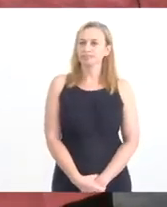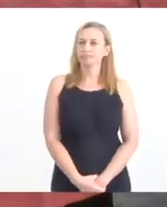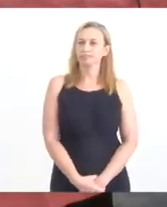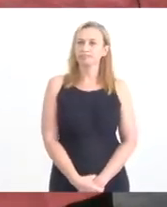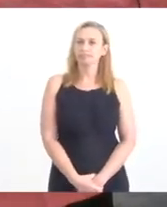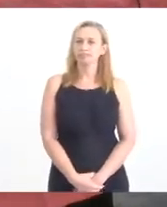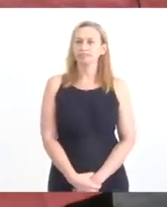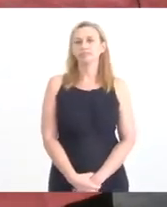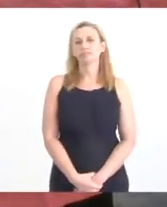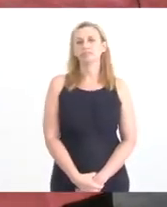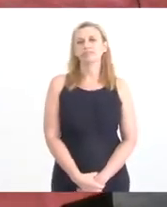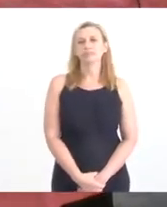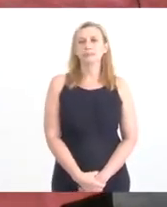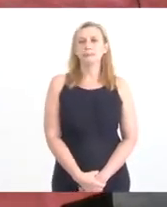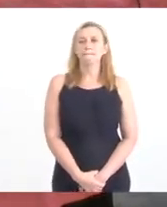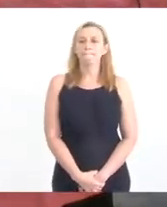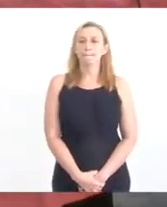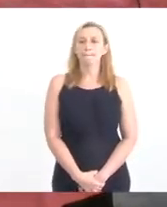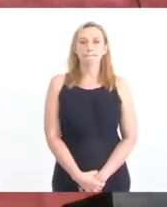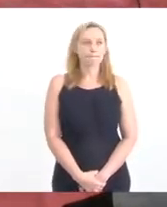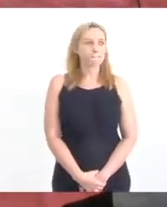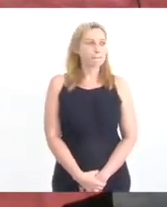E aí